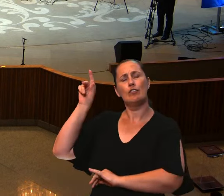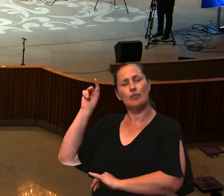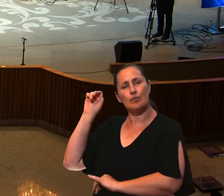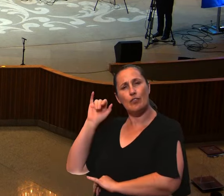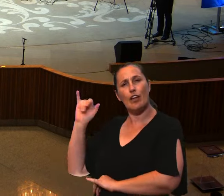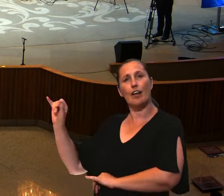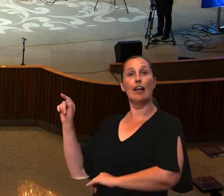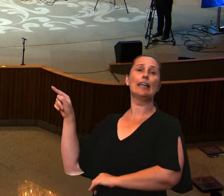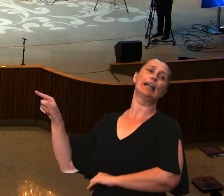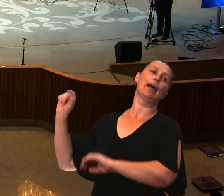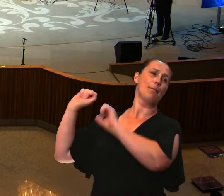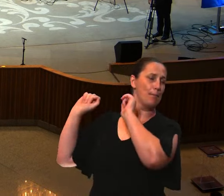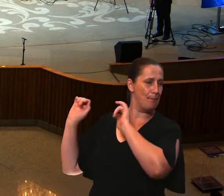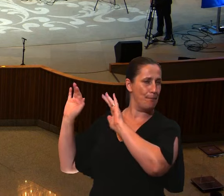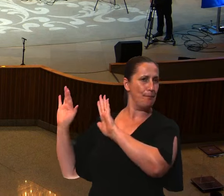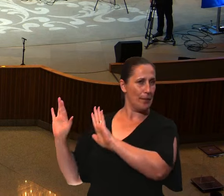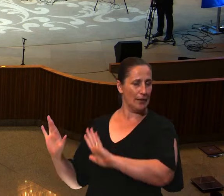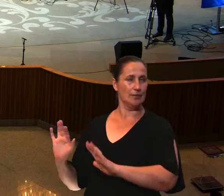uma